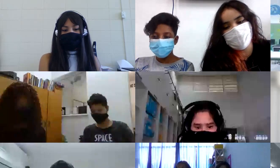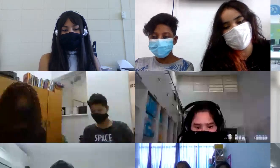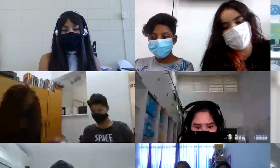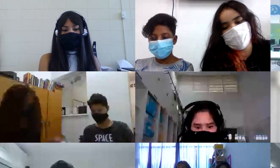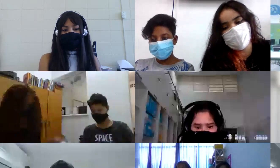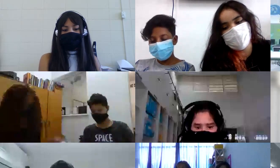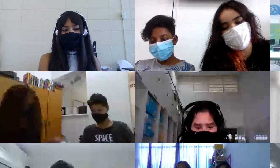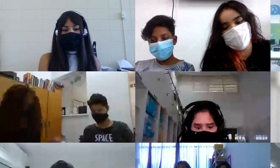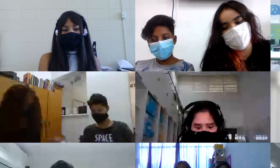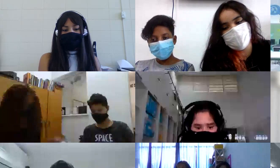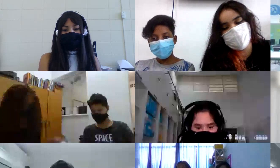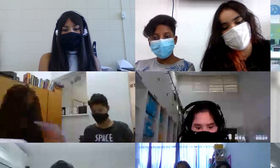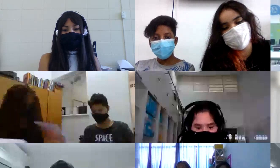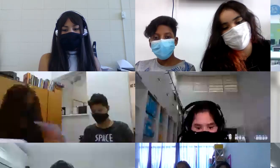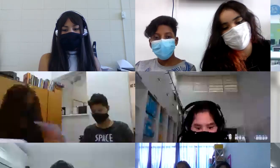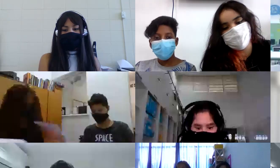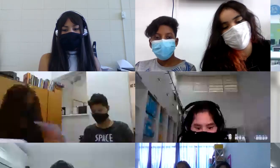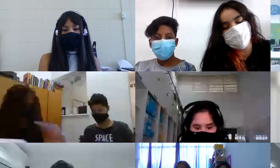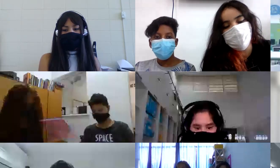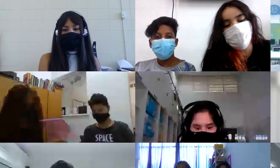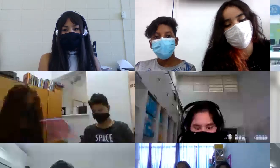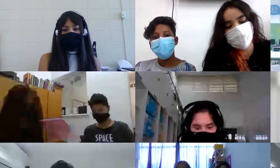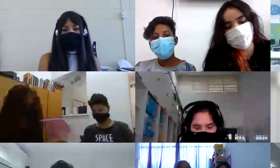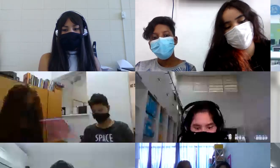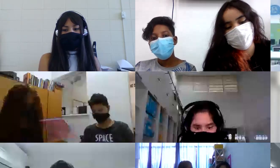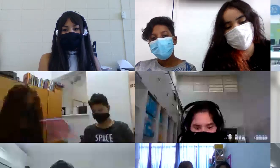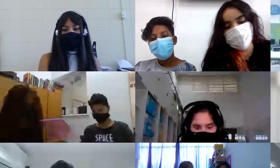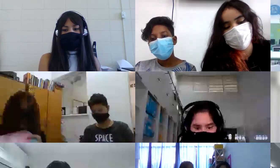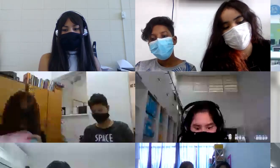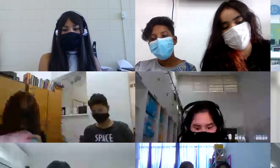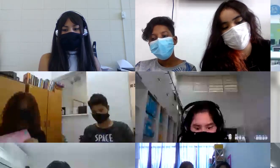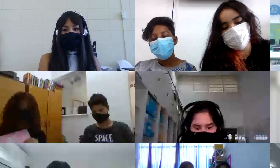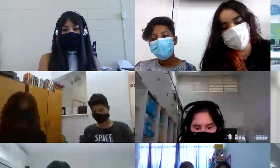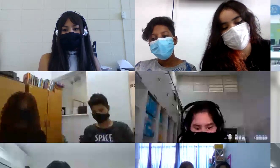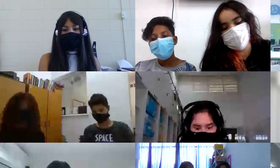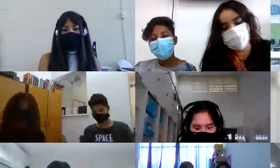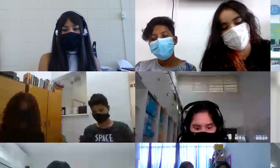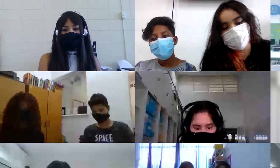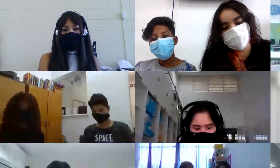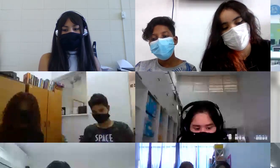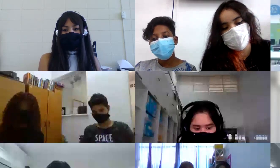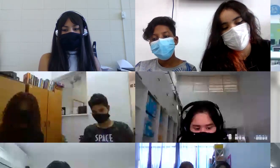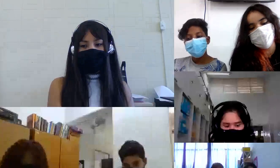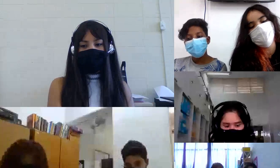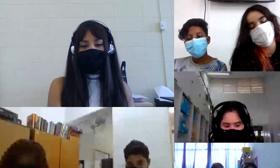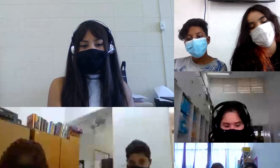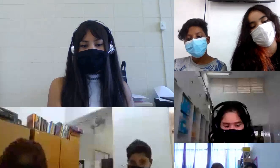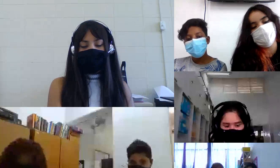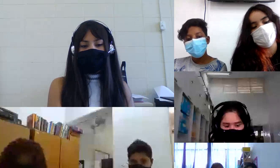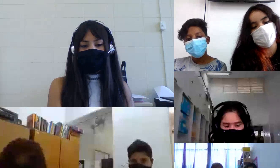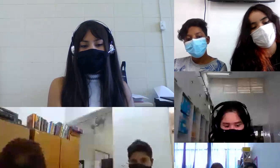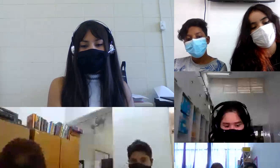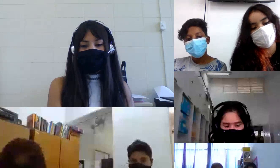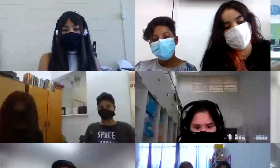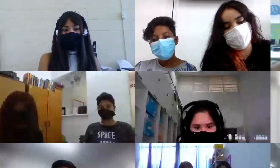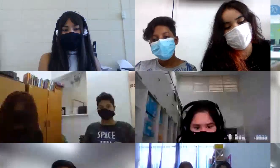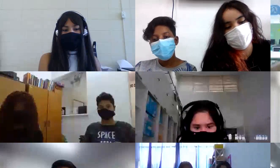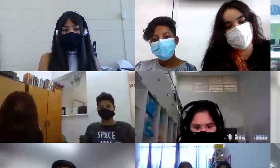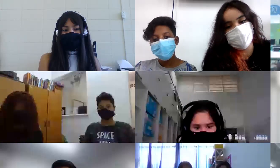algum momento, e é legal a gente ter esse espaço de conversa e espaço respeitado. E professores que estão me